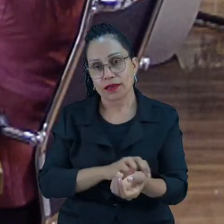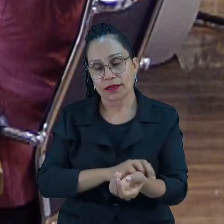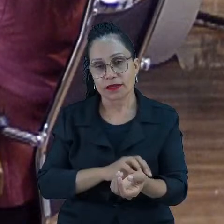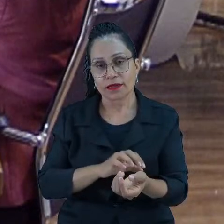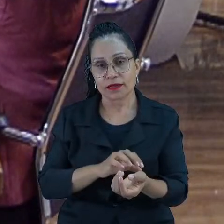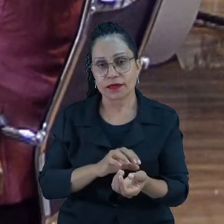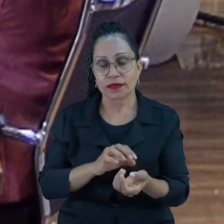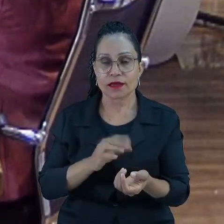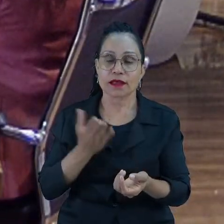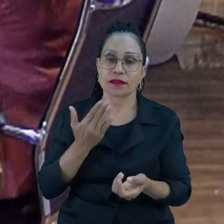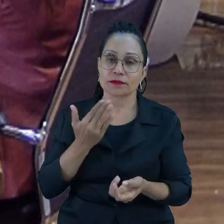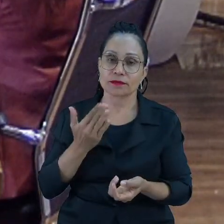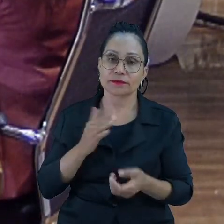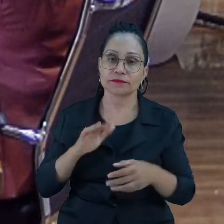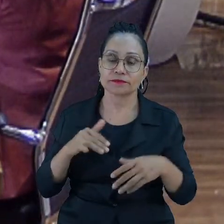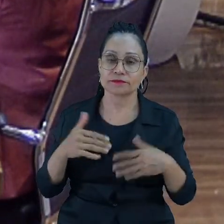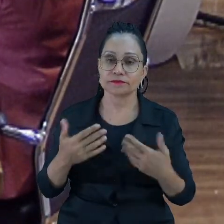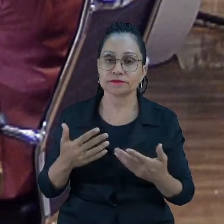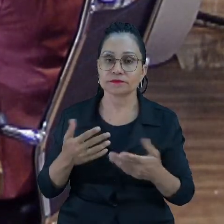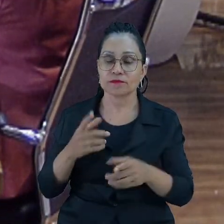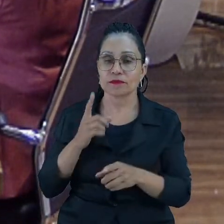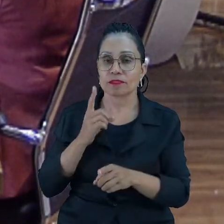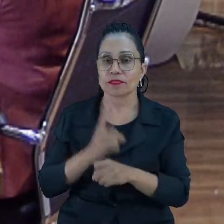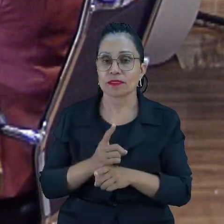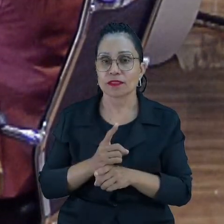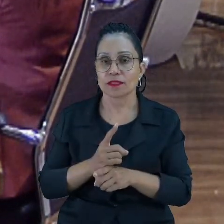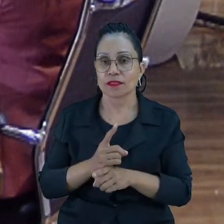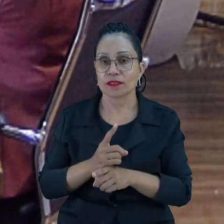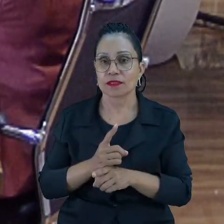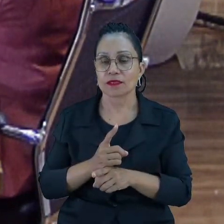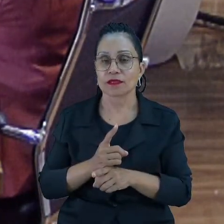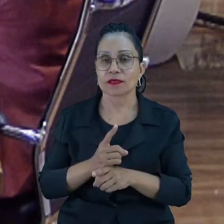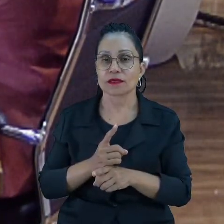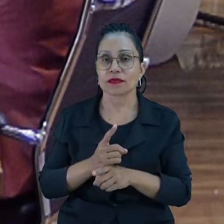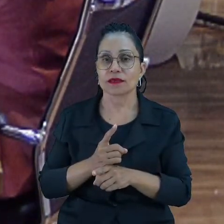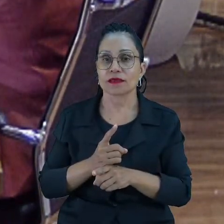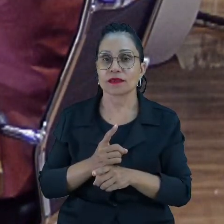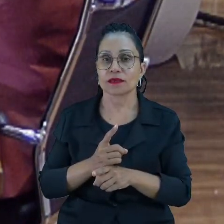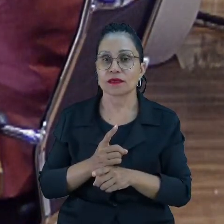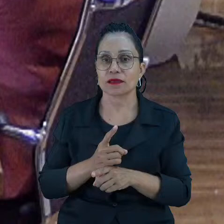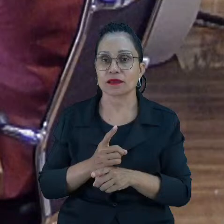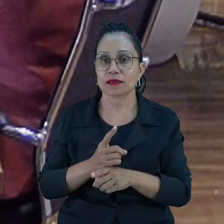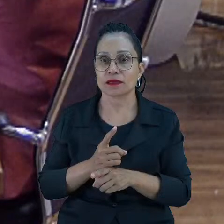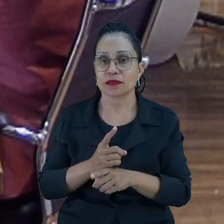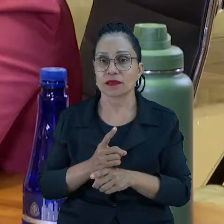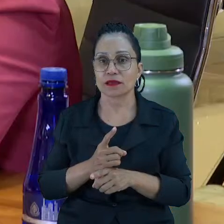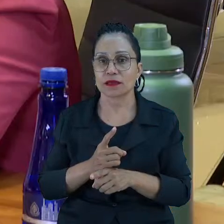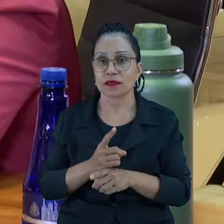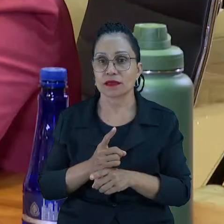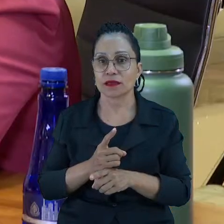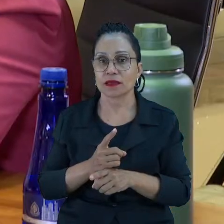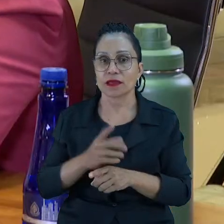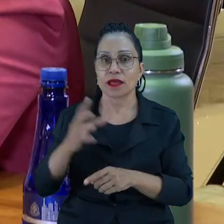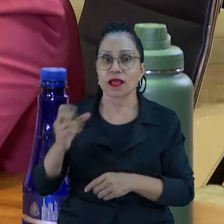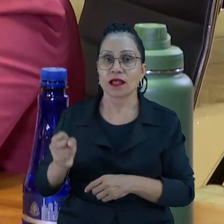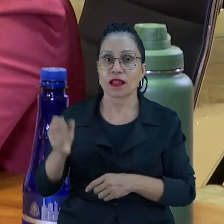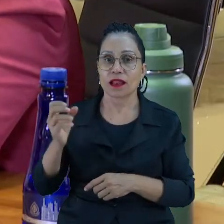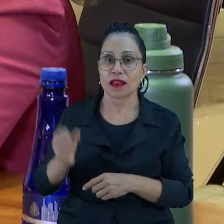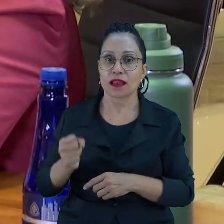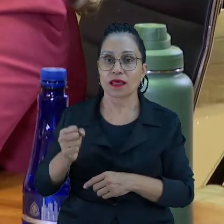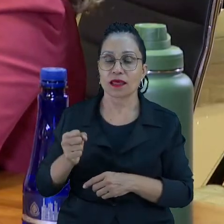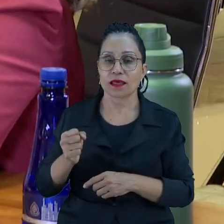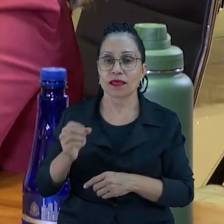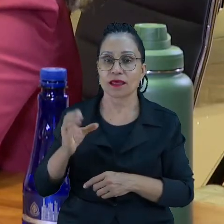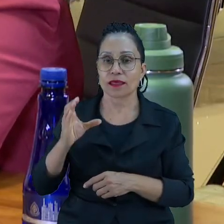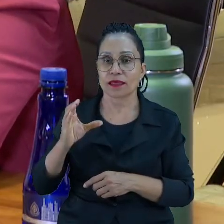isso. Uhum. E aí, quando a gente descobriu que o João tinha intolerância... ele não era intolerante. Leite. Não, Ele era alérgico a leite. caseína.